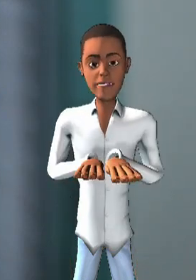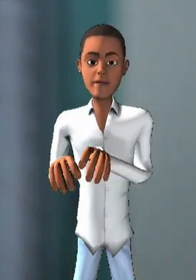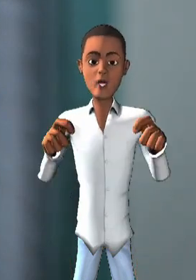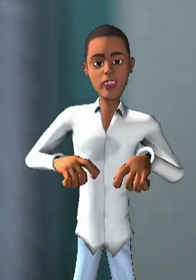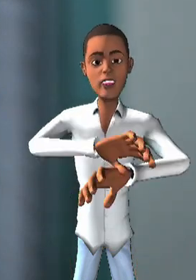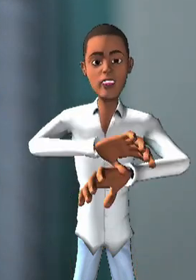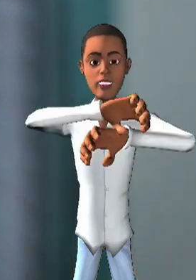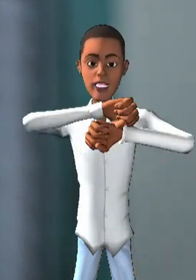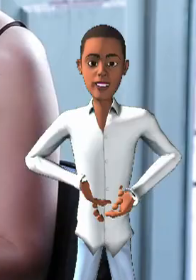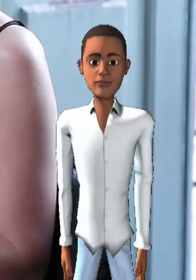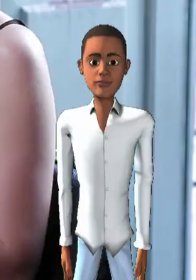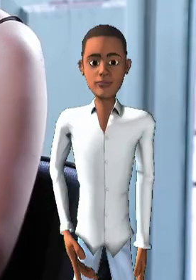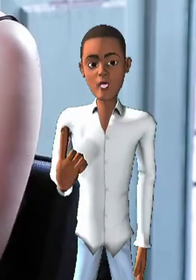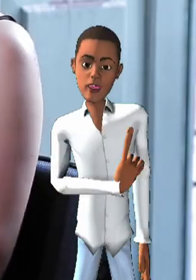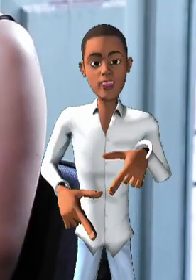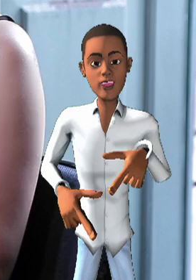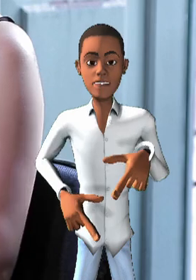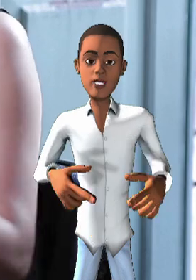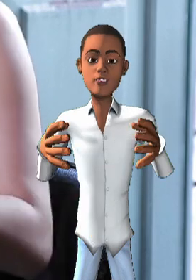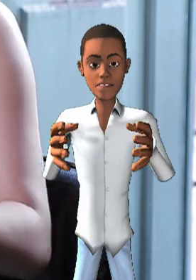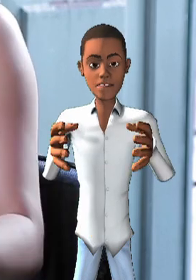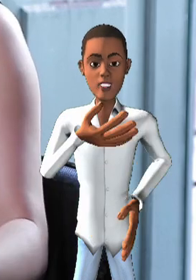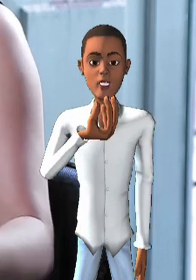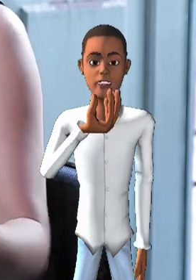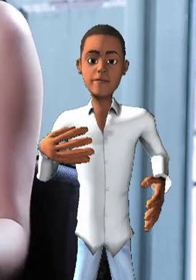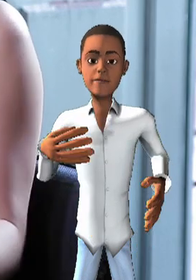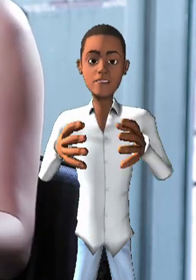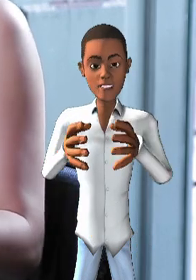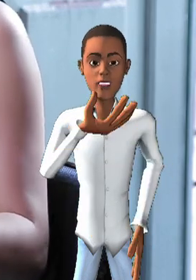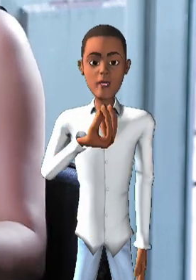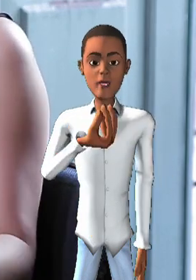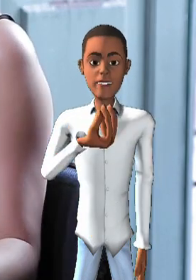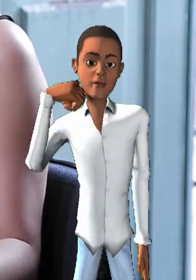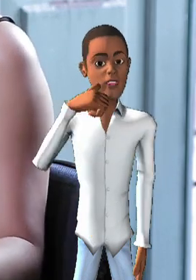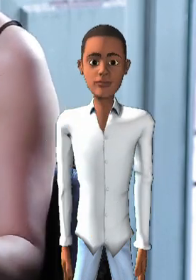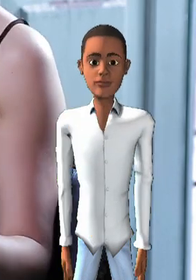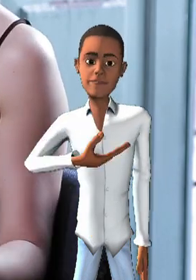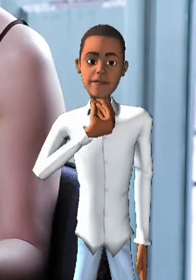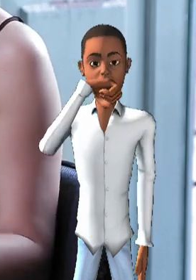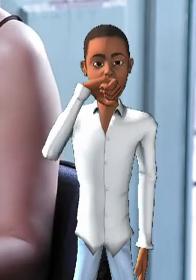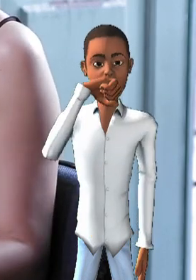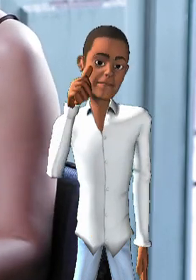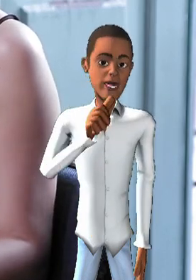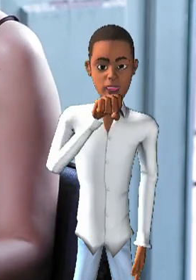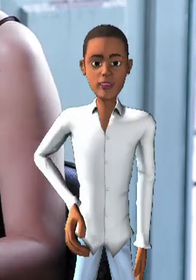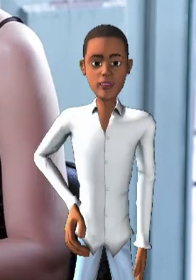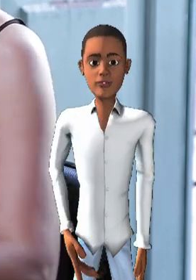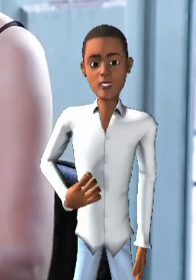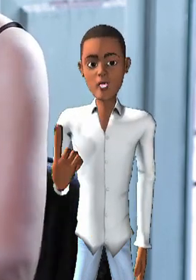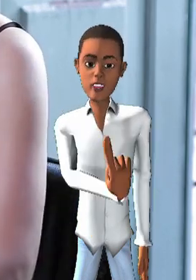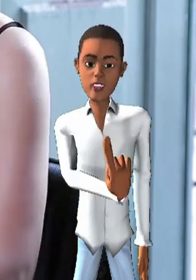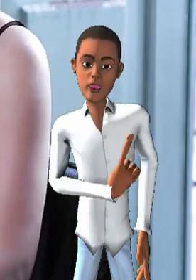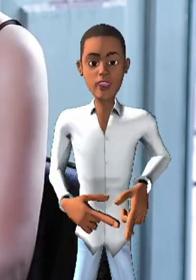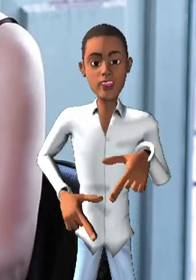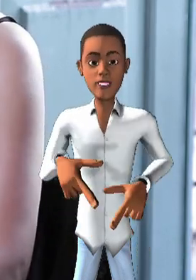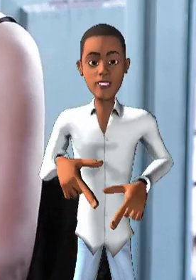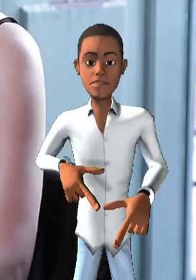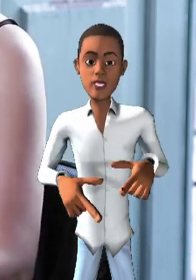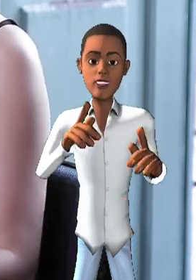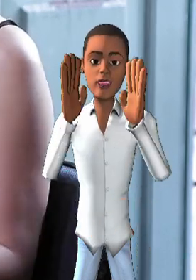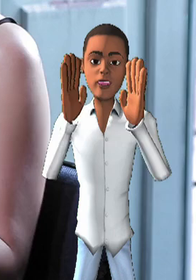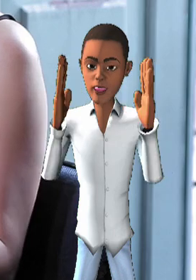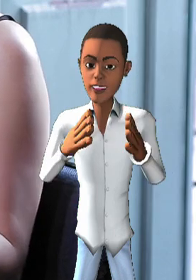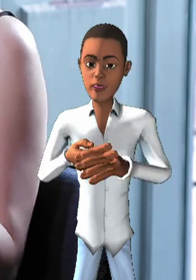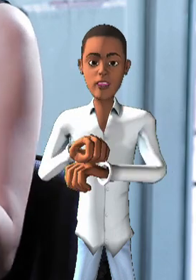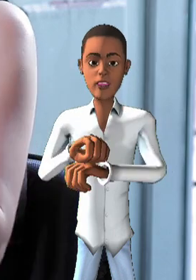um comportamento aprendido. A gente trabalha com grupos de homens ou grupos de homens e mulheres que sejam pais e mães. E a gente trabalha com isso,